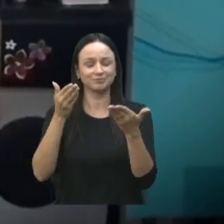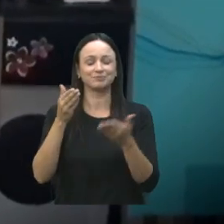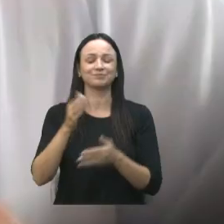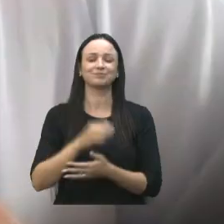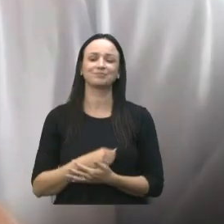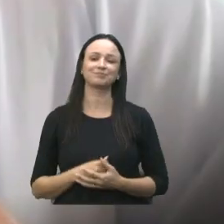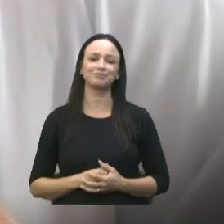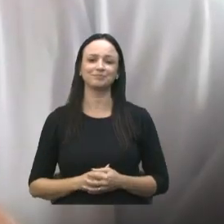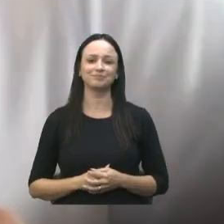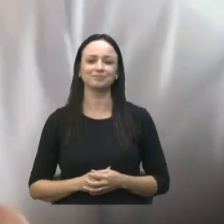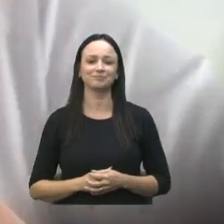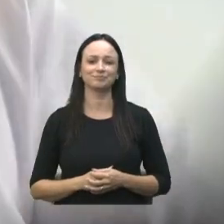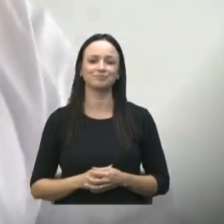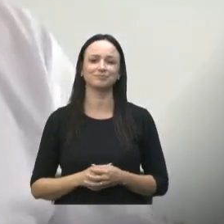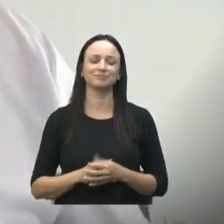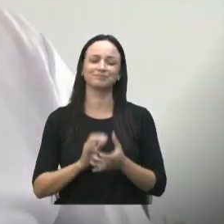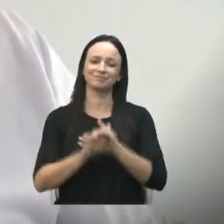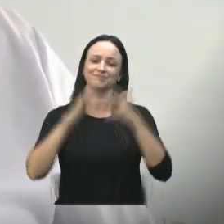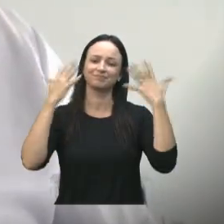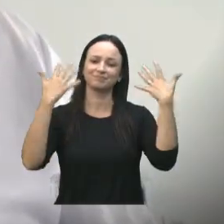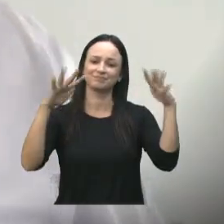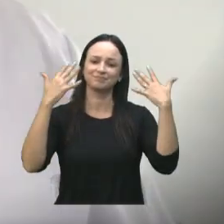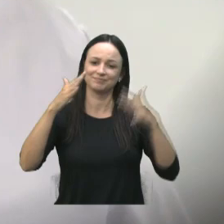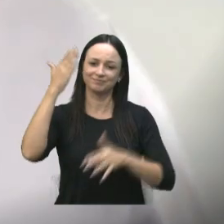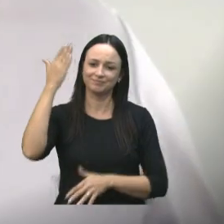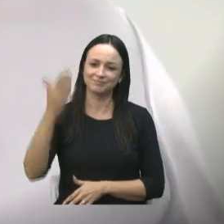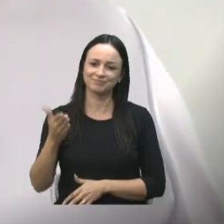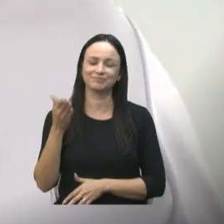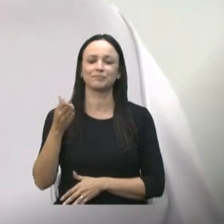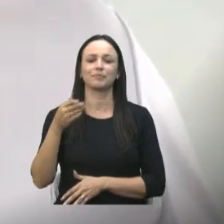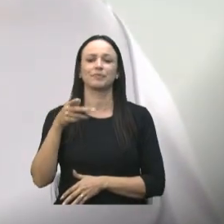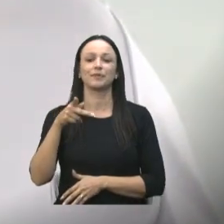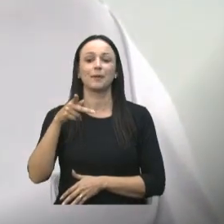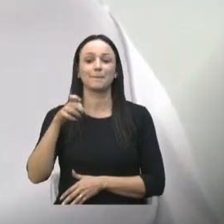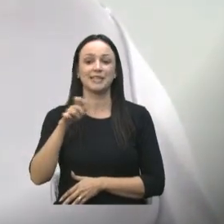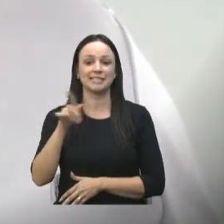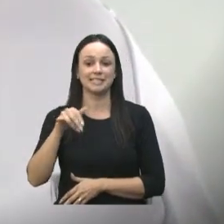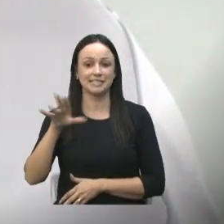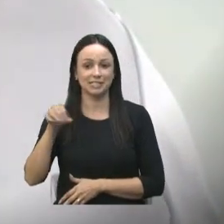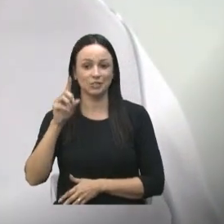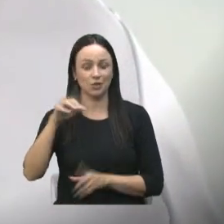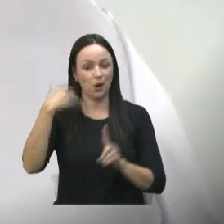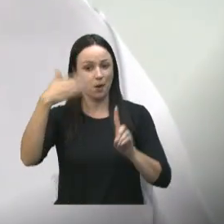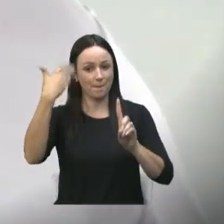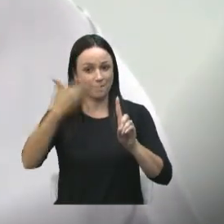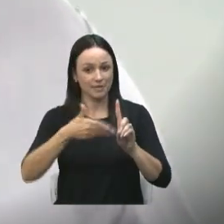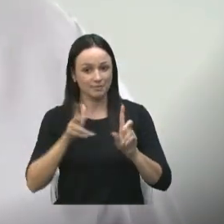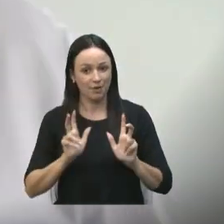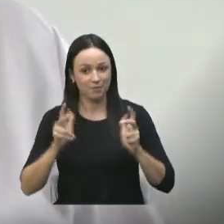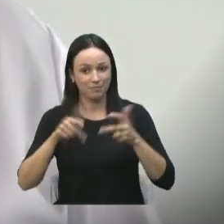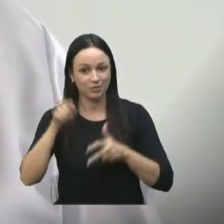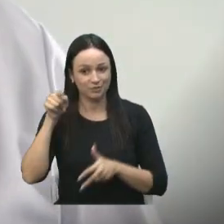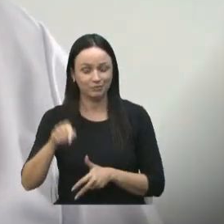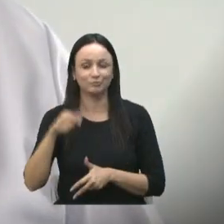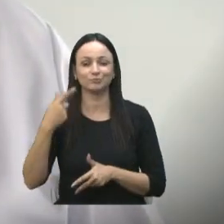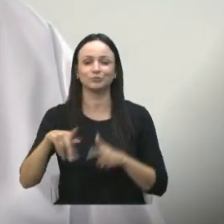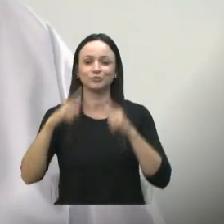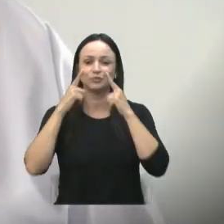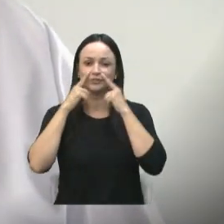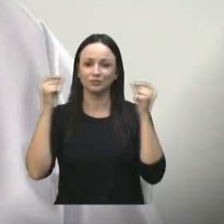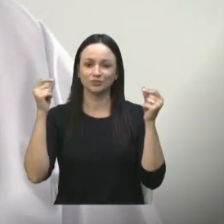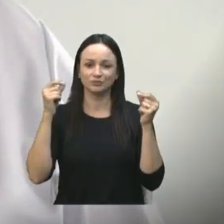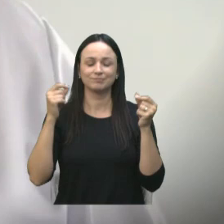galera. Parabéns, mestre Pezinho, pela homenagem que a Câmara Municipal de Jaú